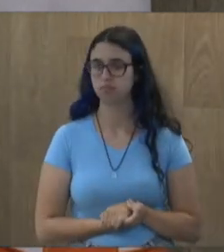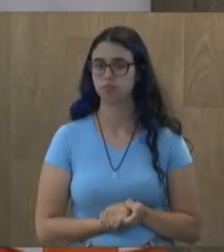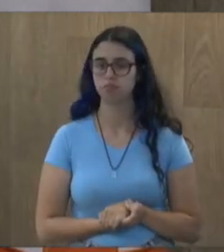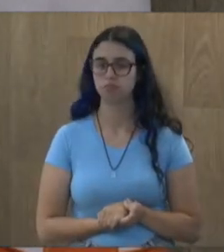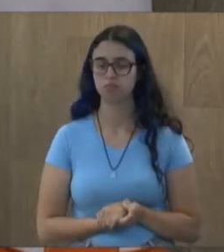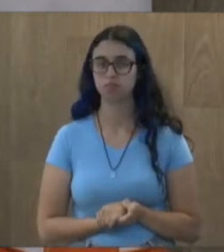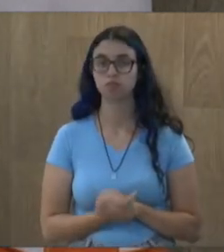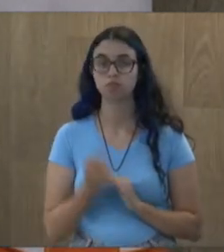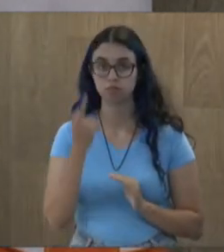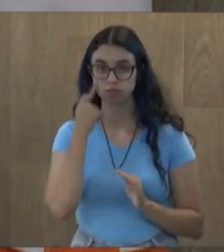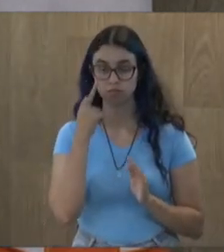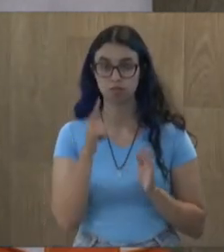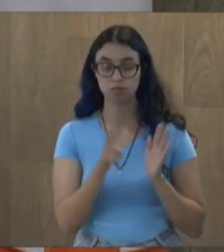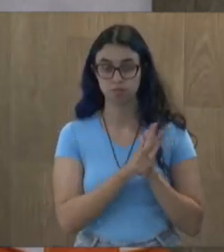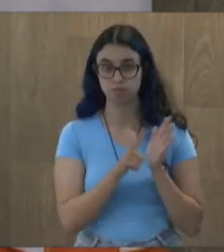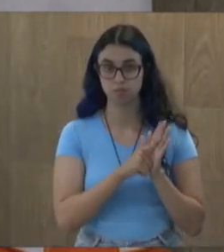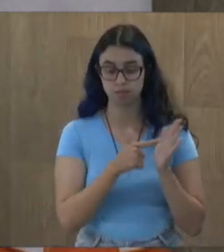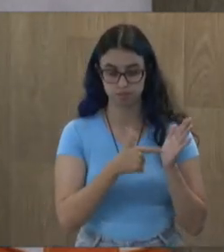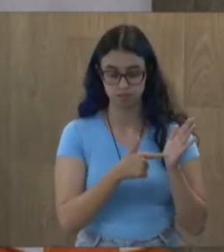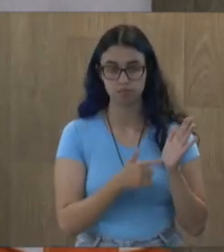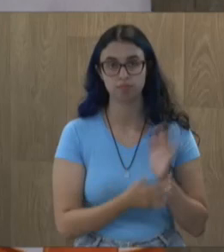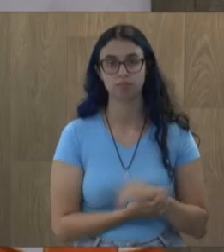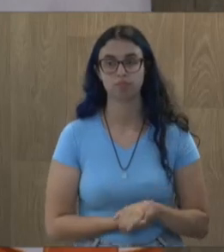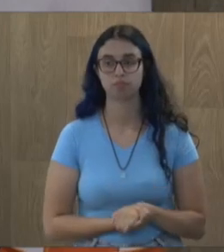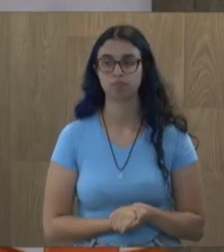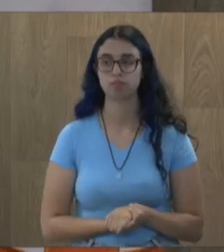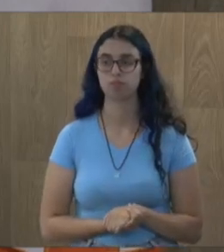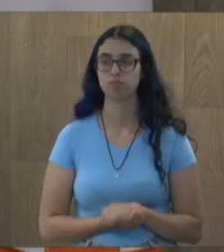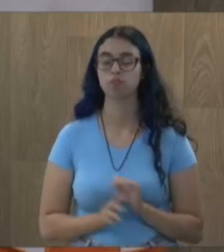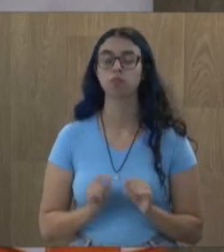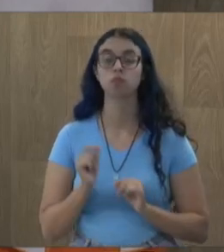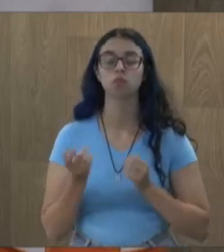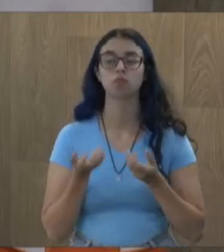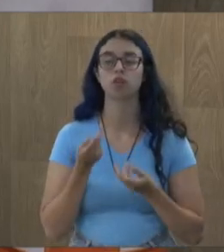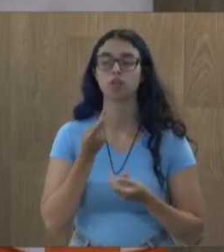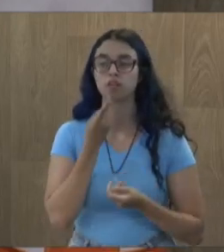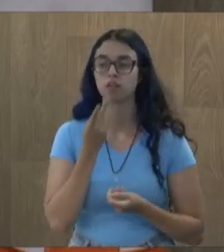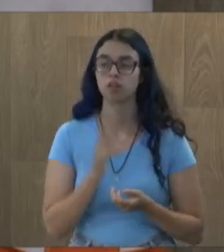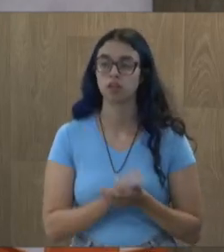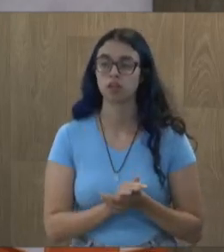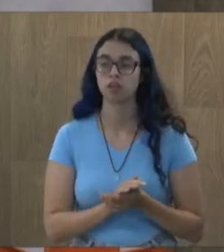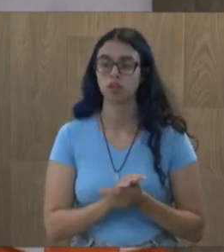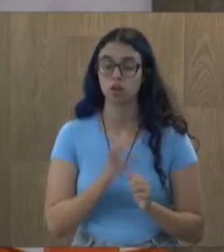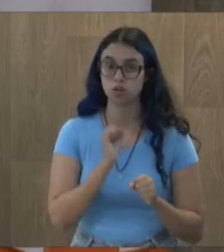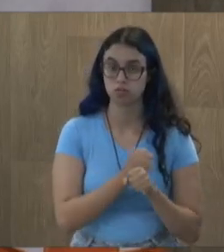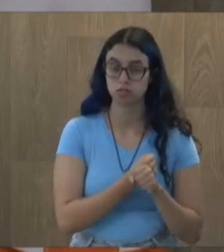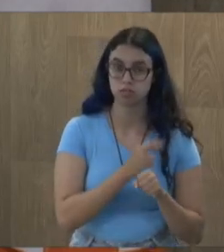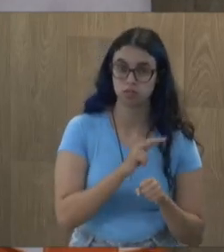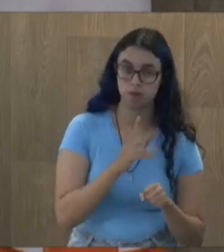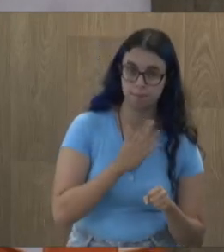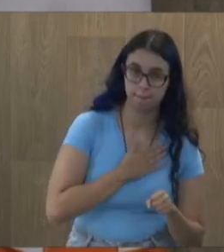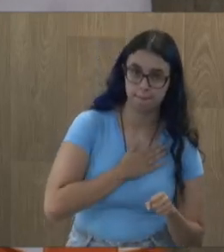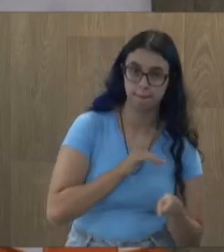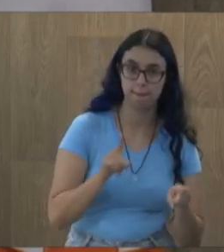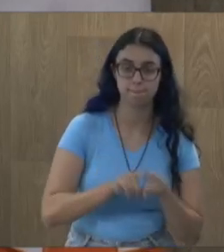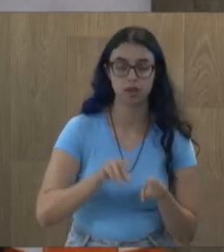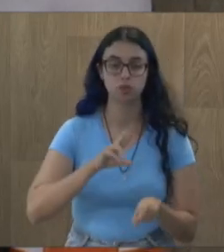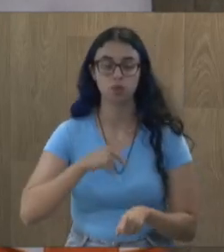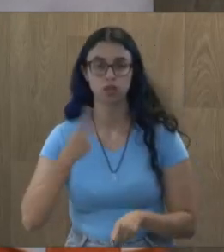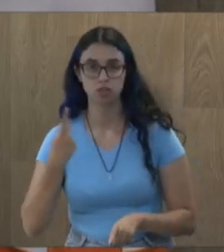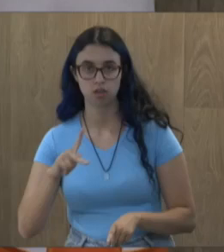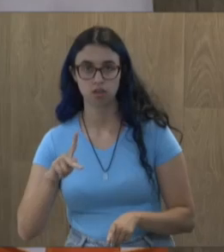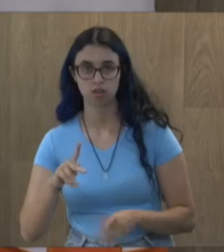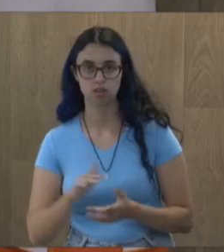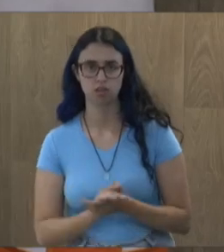A indicação dele está aqui, ele fez a indicação também, mas o que eu quero falar? A obra não é minha nem dele, ele não precisava me atacar da forma que ele me